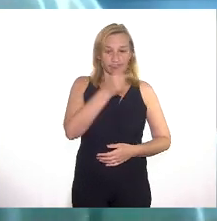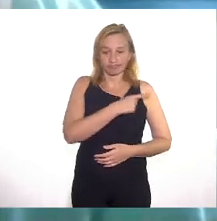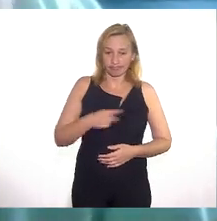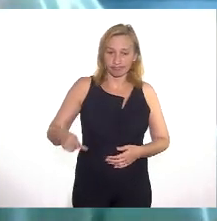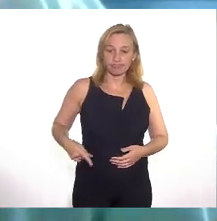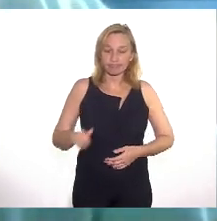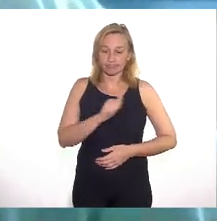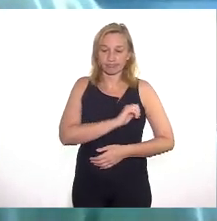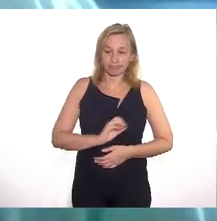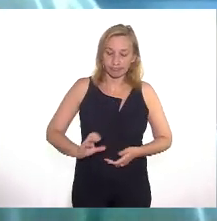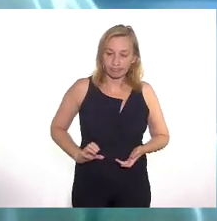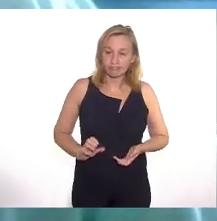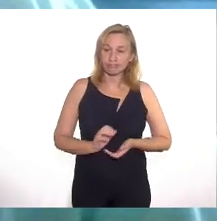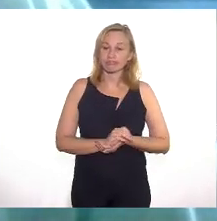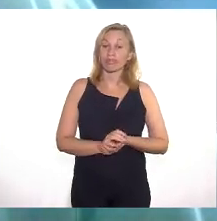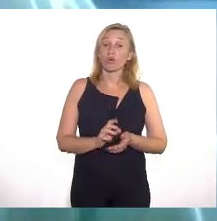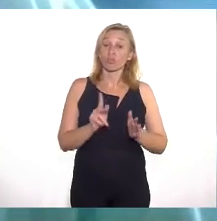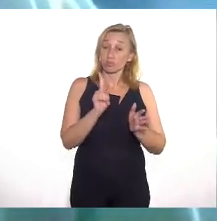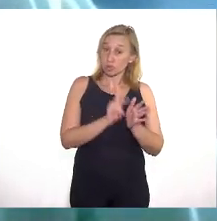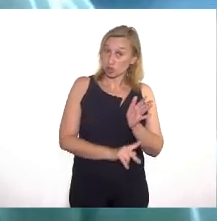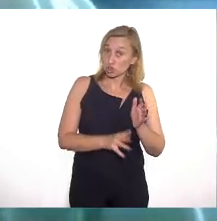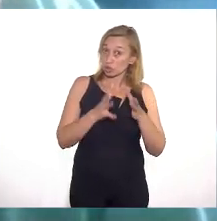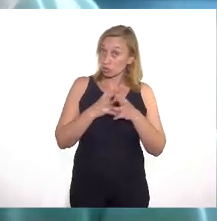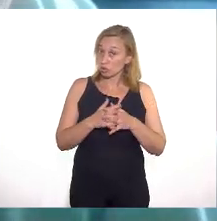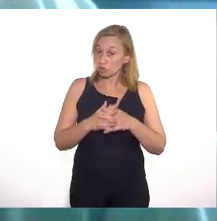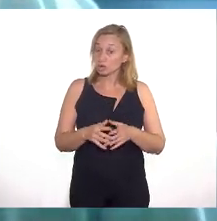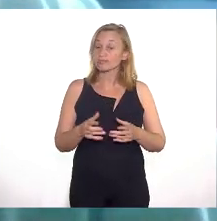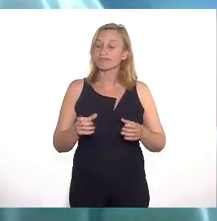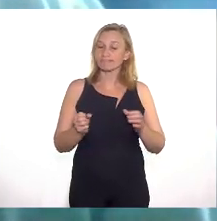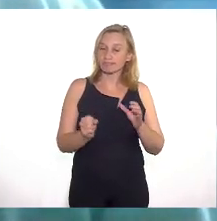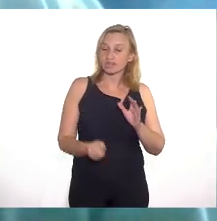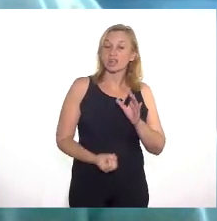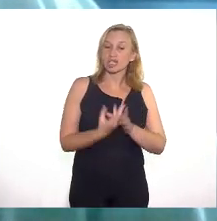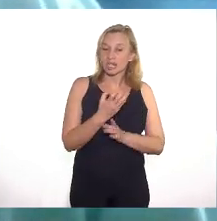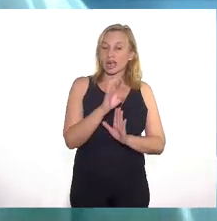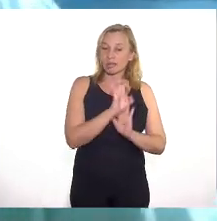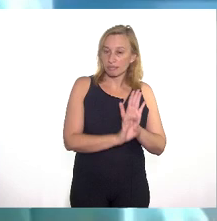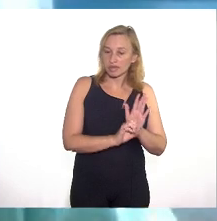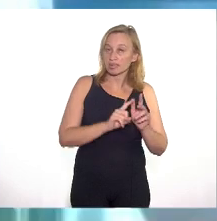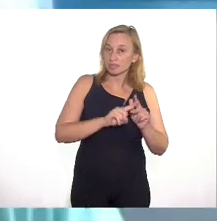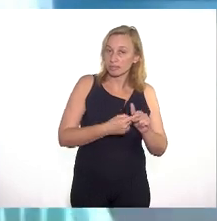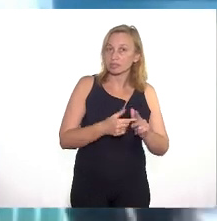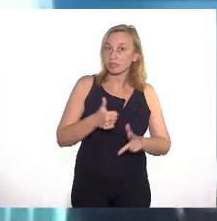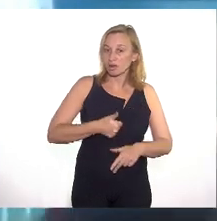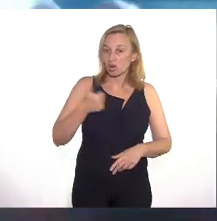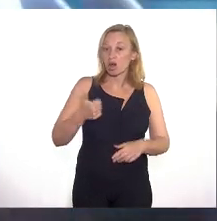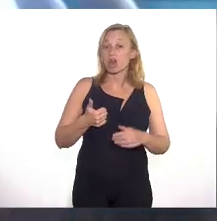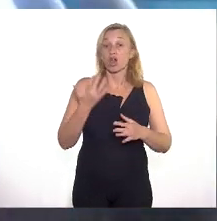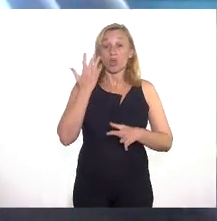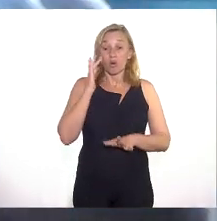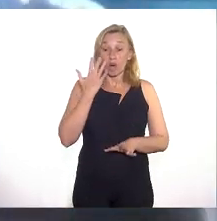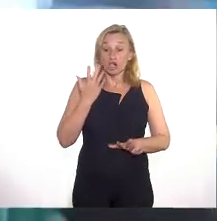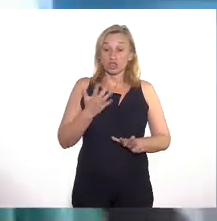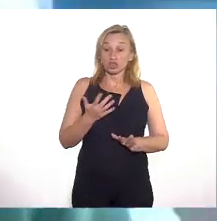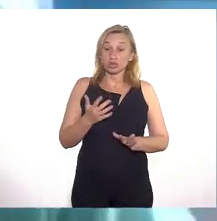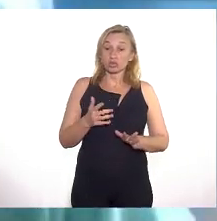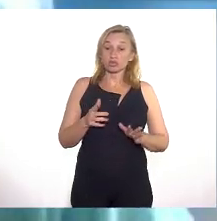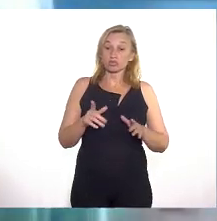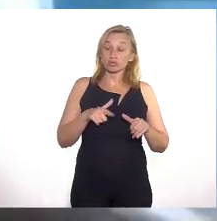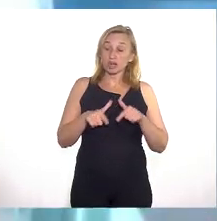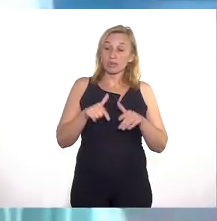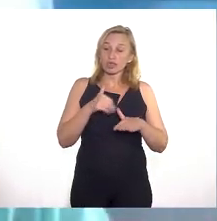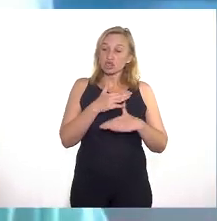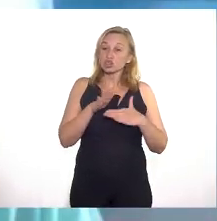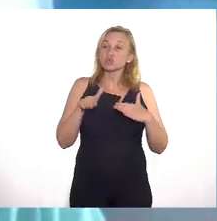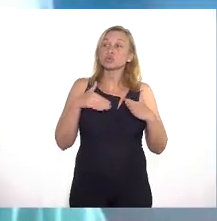É um projeto complexo, cabe muita emenda, muita melhoria, mas eu acho que deve ser um papel de toda a